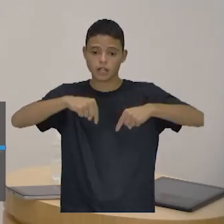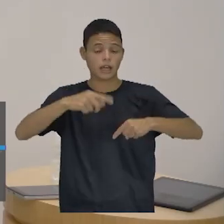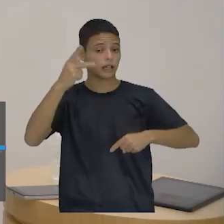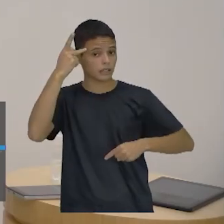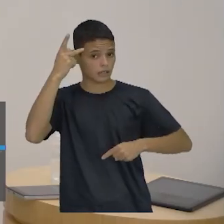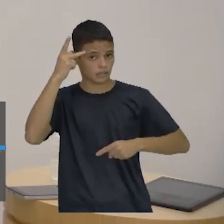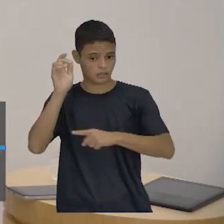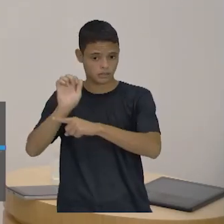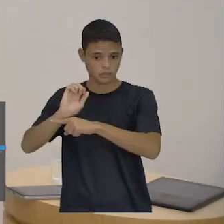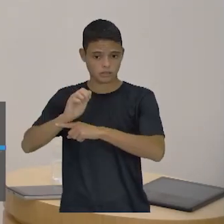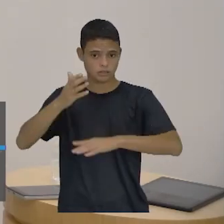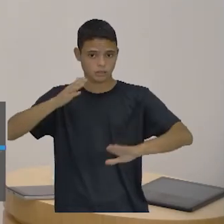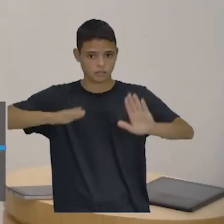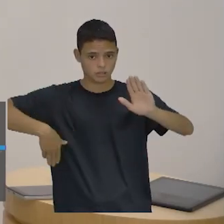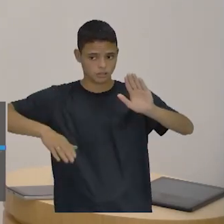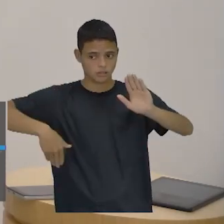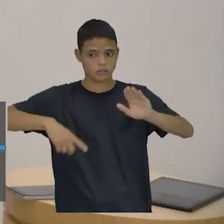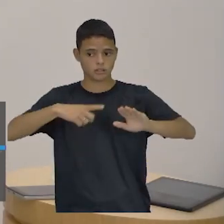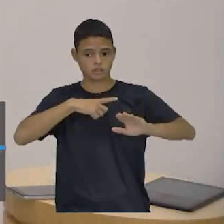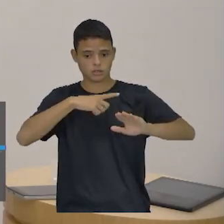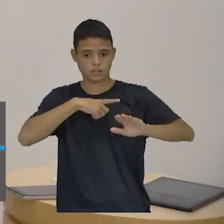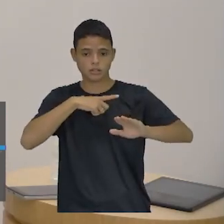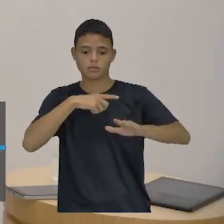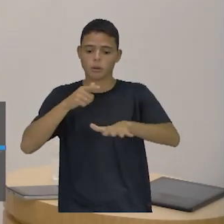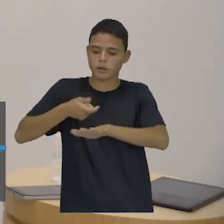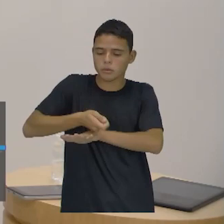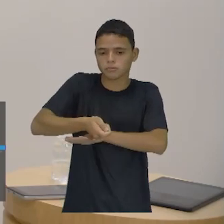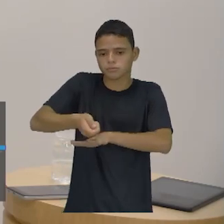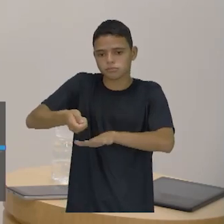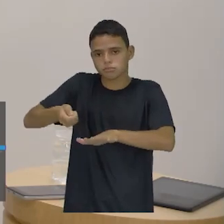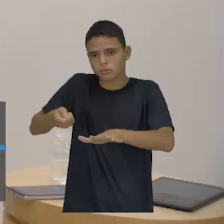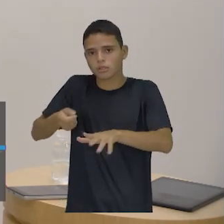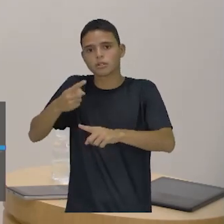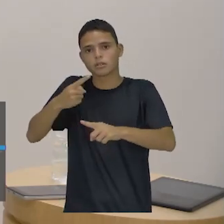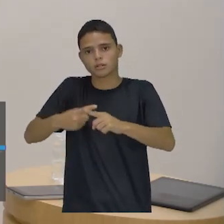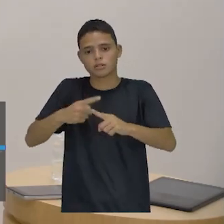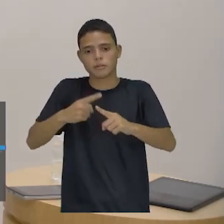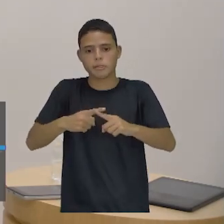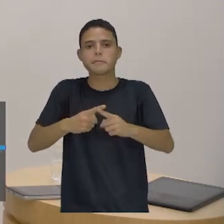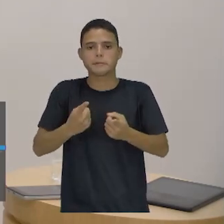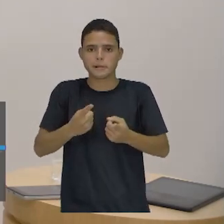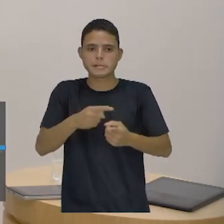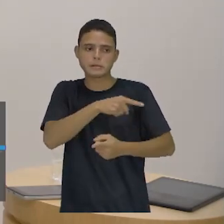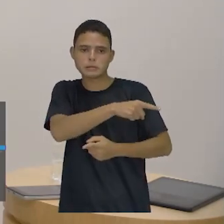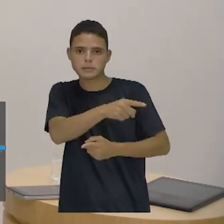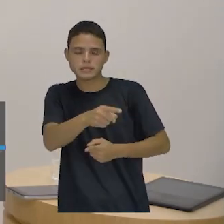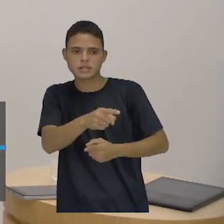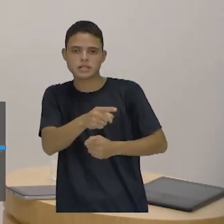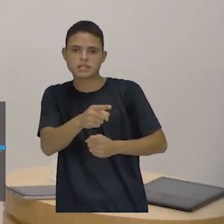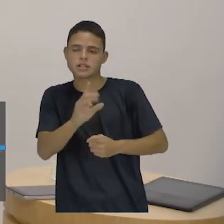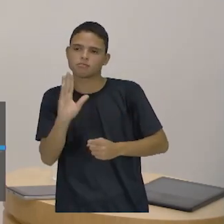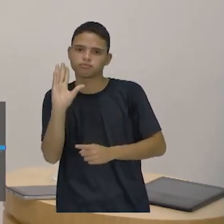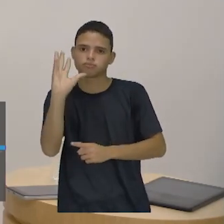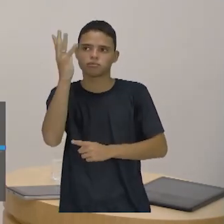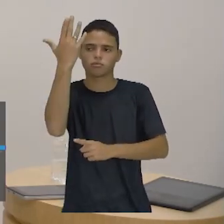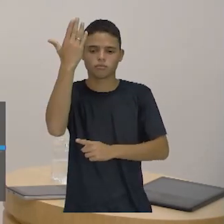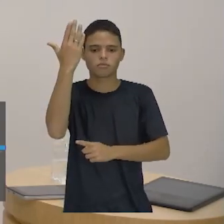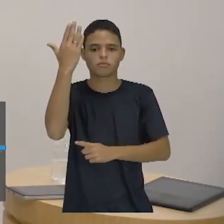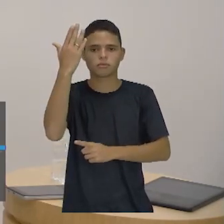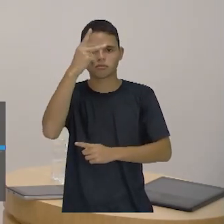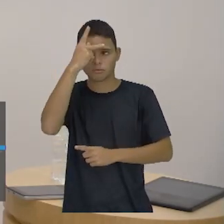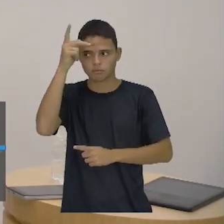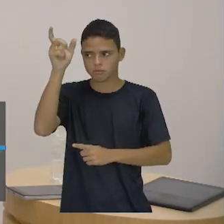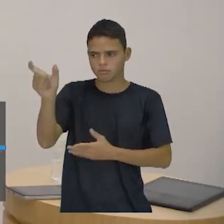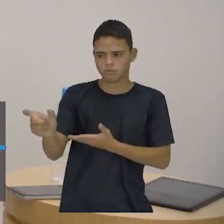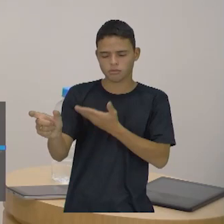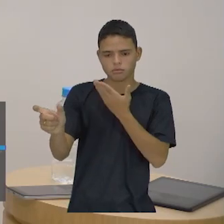Paulo, por conta de uma fake news, porque acusaram-na de bruxaria. Olha, alguém ser morto por conta